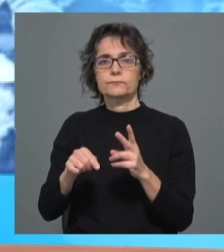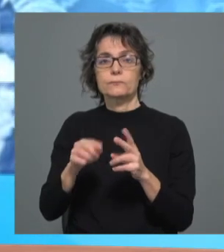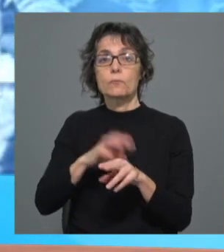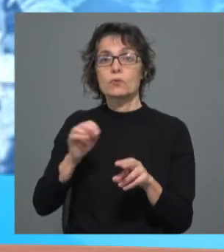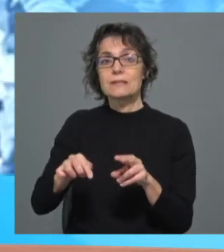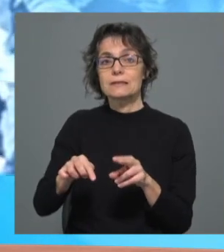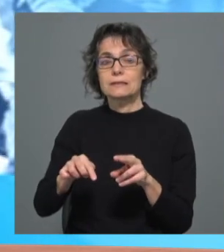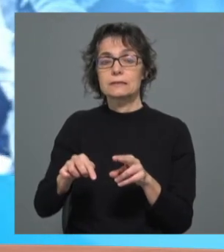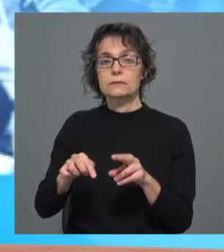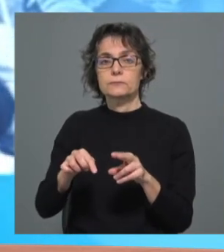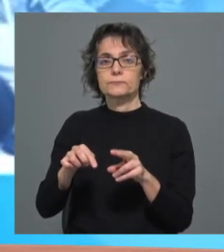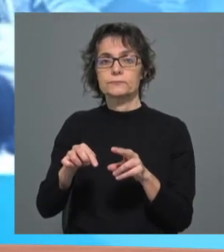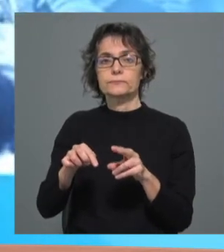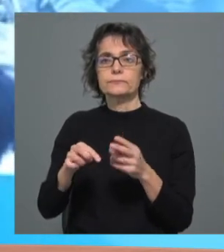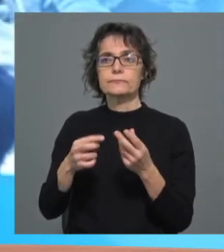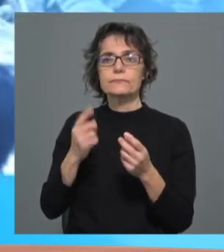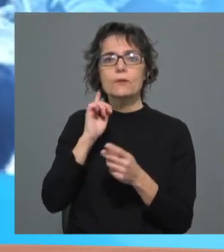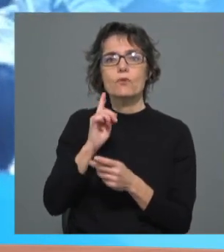e pertencem a duas etnias